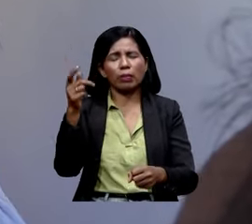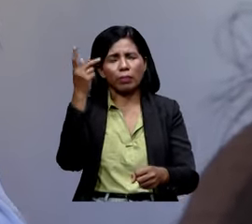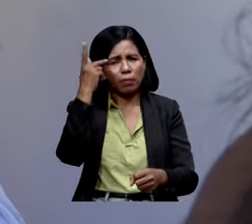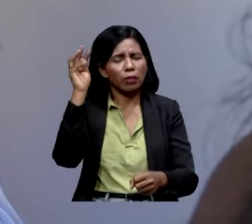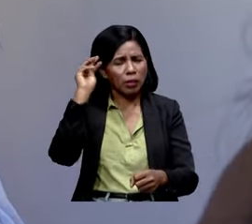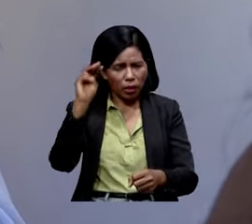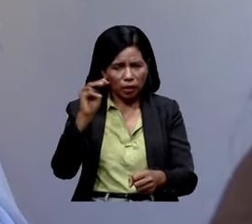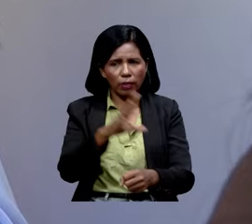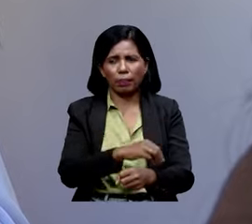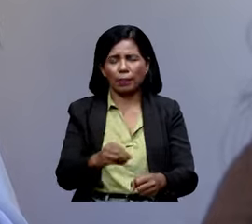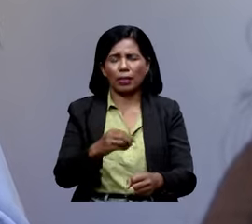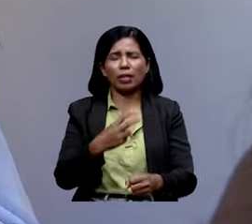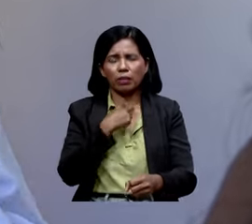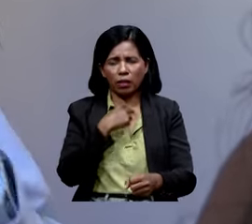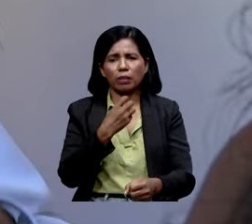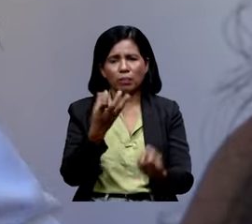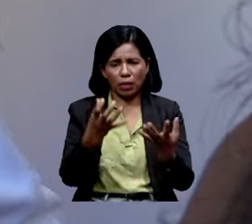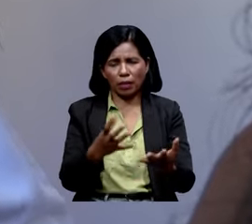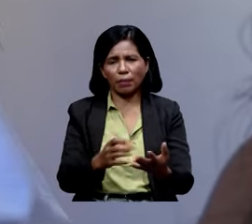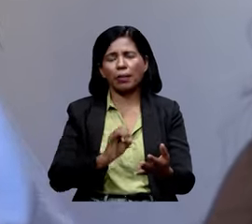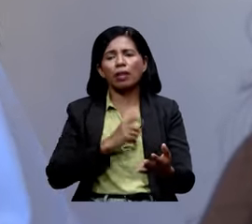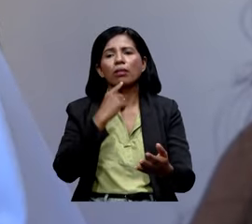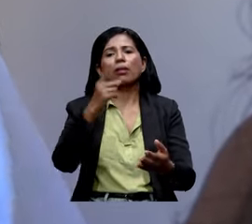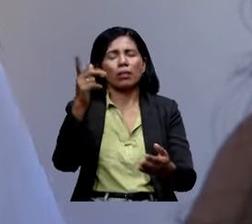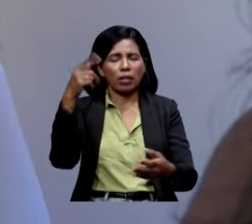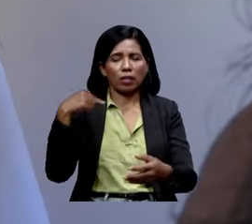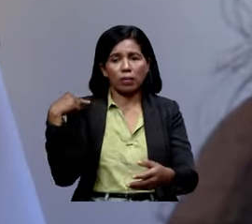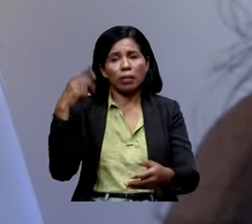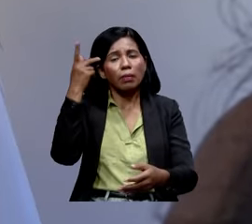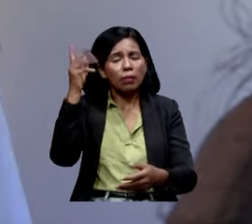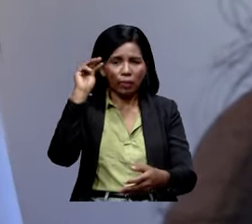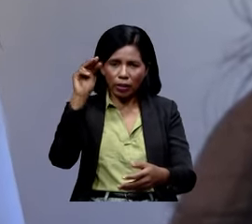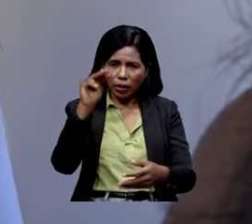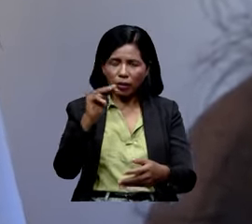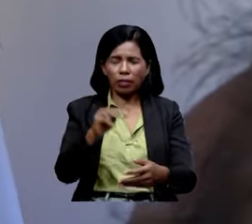do no hotel até informa da gabinete primeiro-ministro se